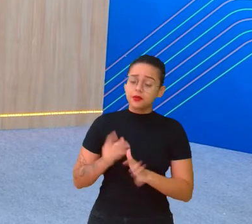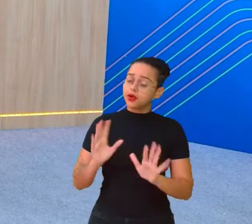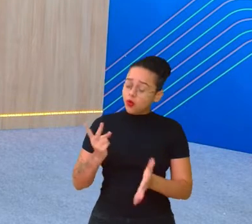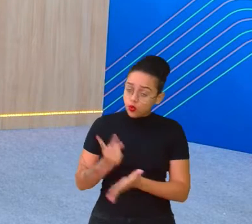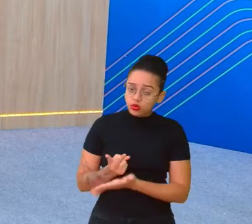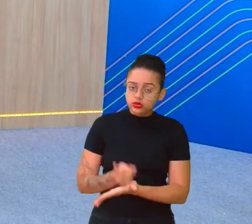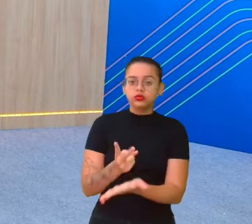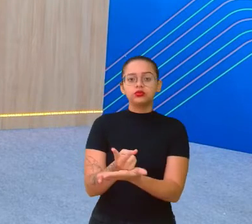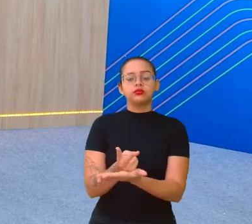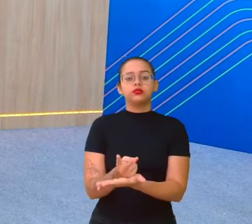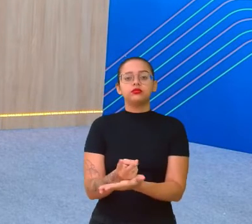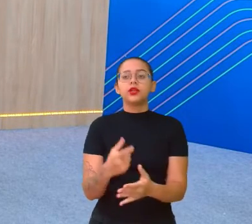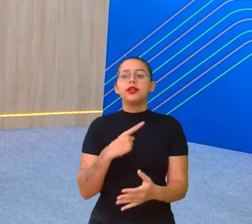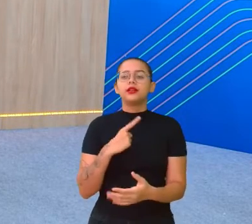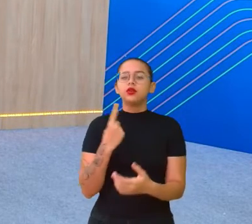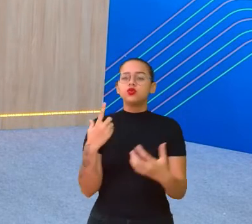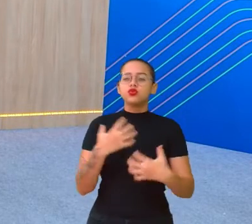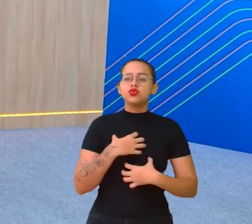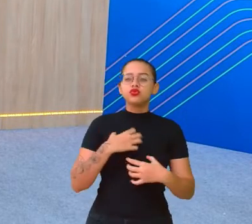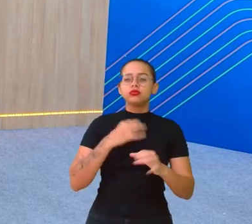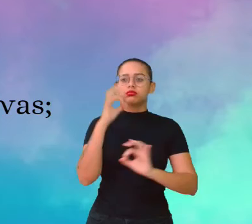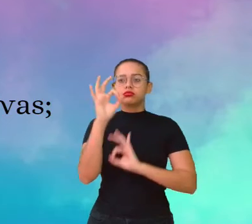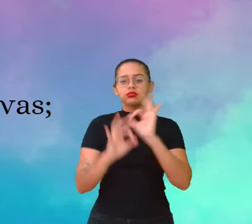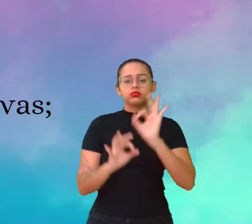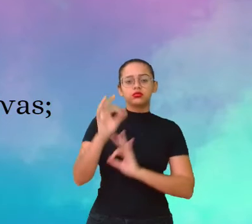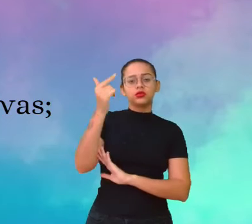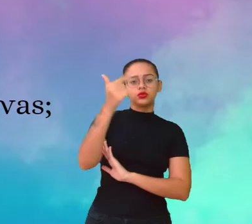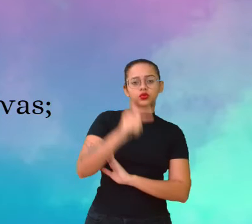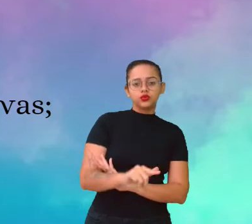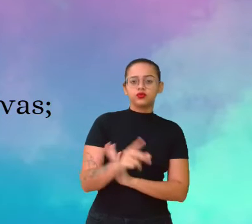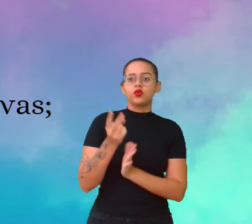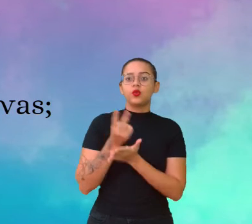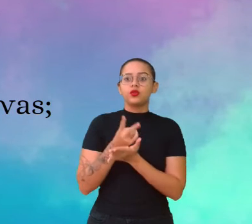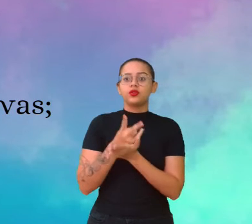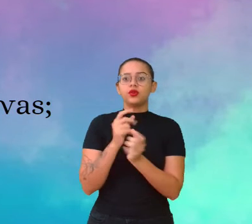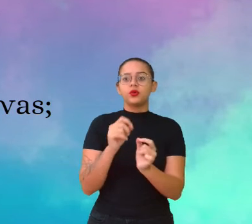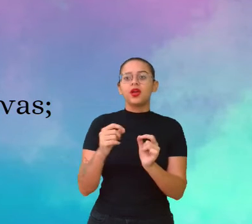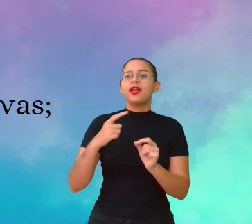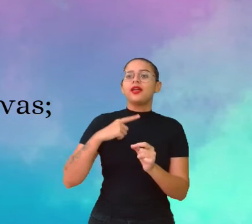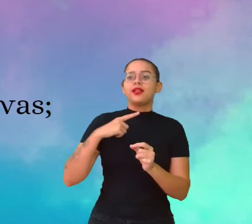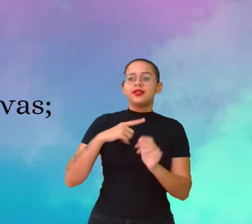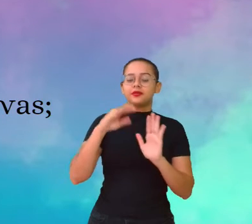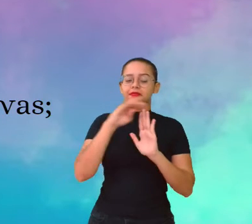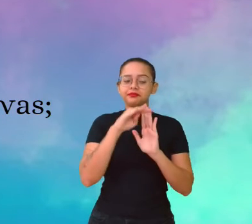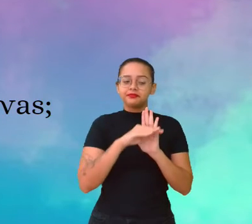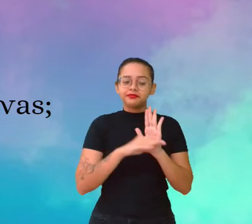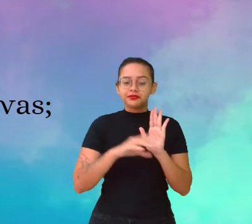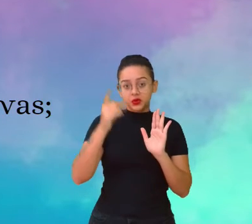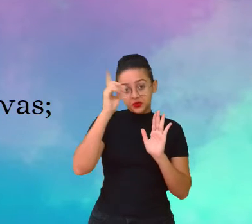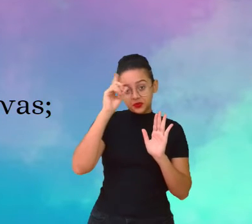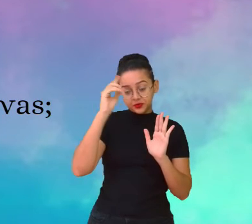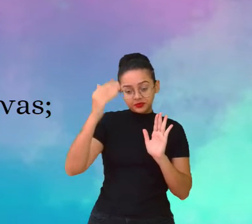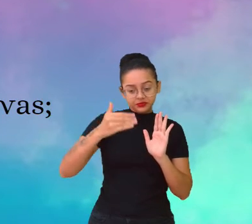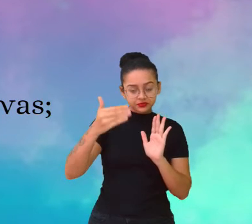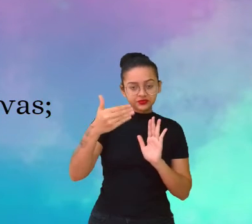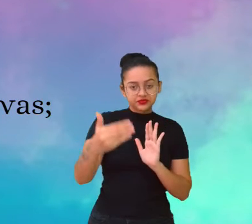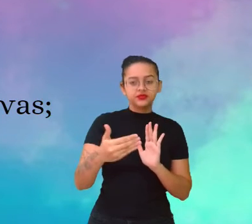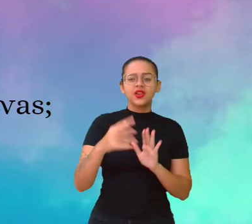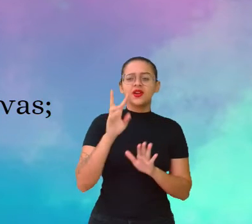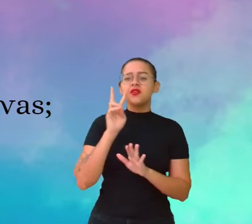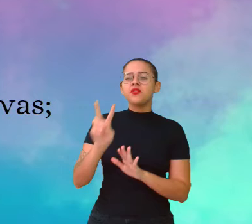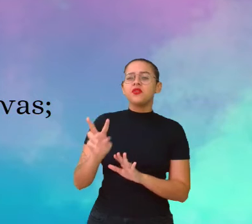em frente. E tem uma forma de se reorganizar, né? E de seguir em frente, que é ter uma rotina. Então, ó, ver o